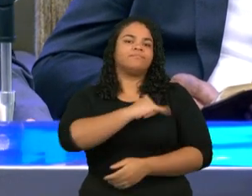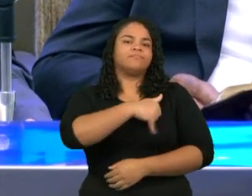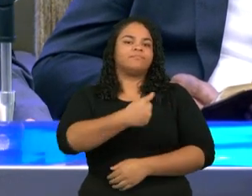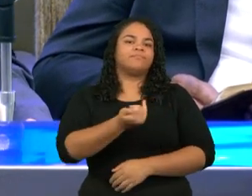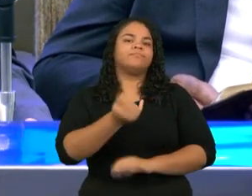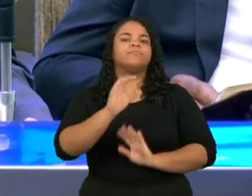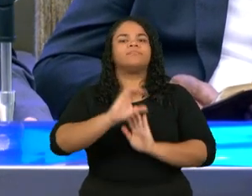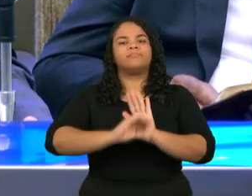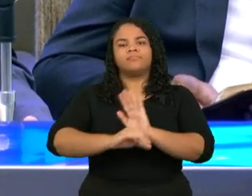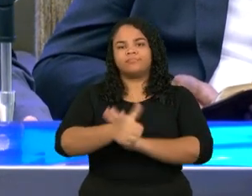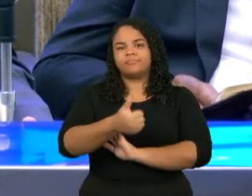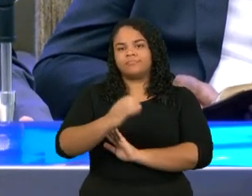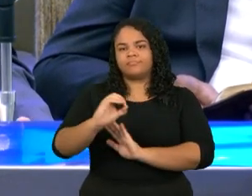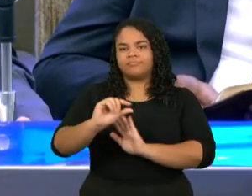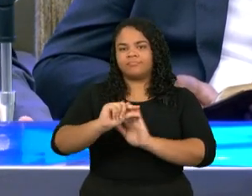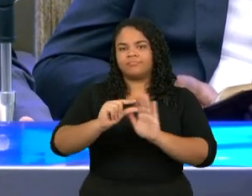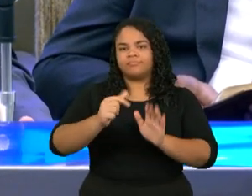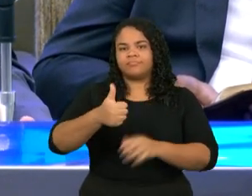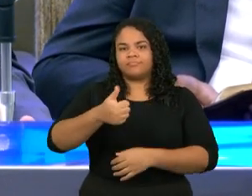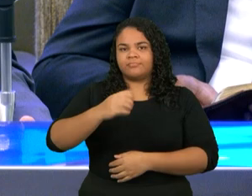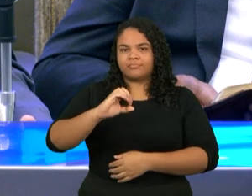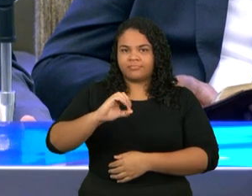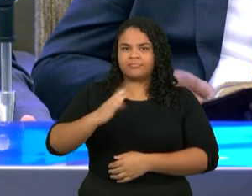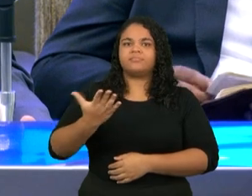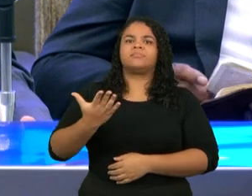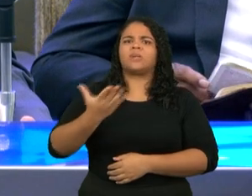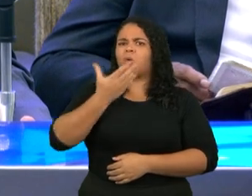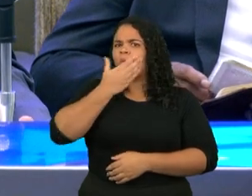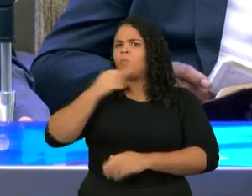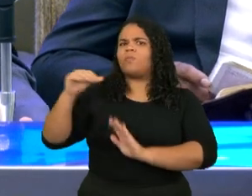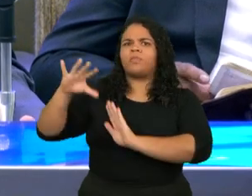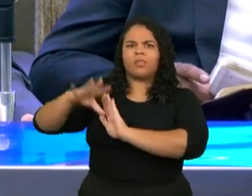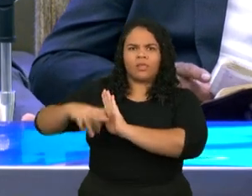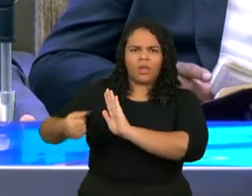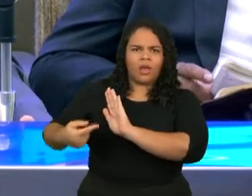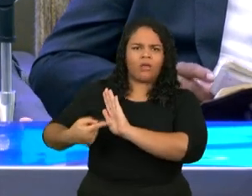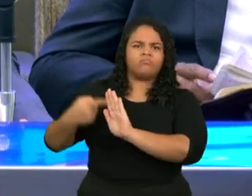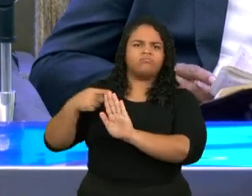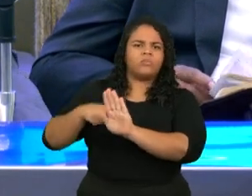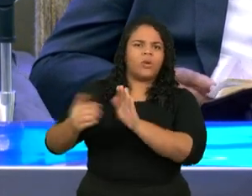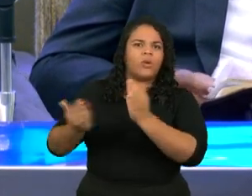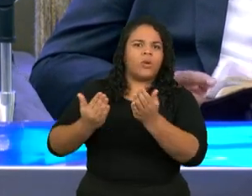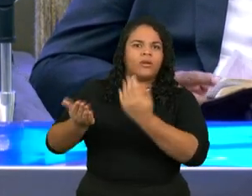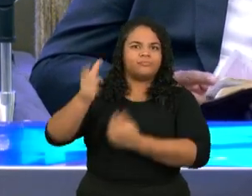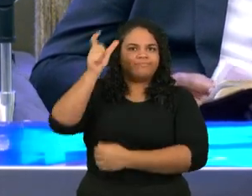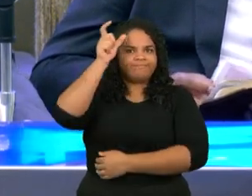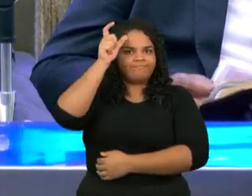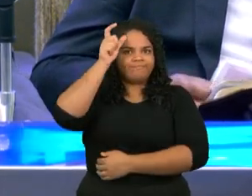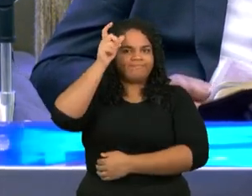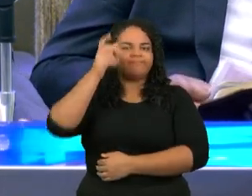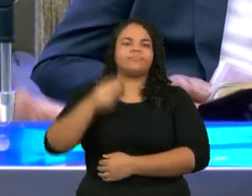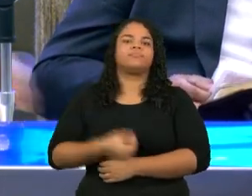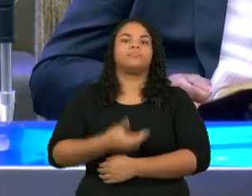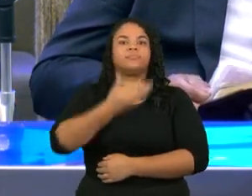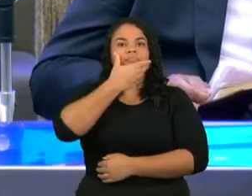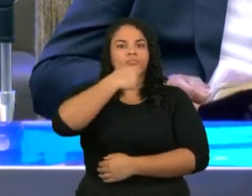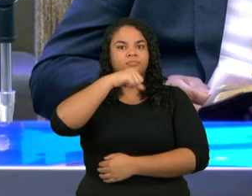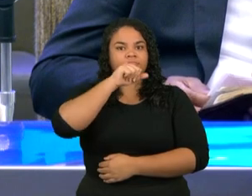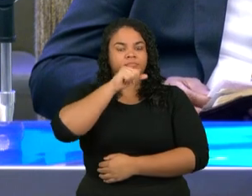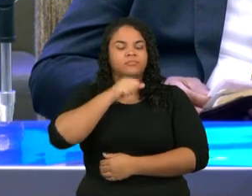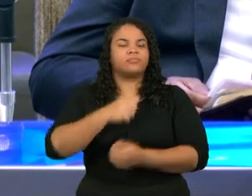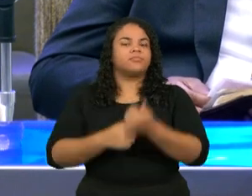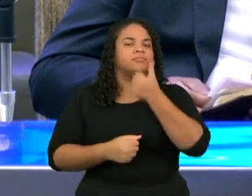o diabo e os pais devem vigiar como verdadeiros atalaias assim como